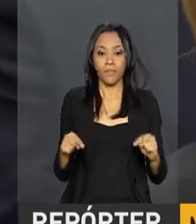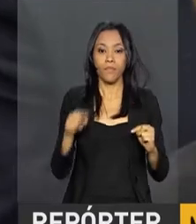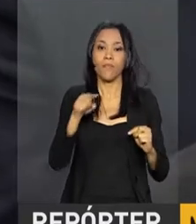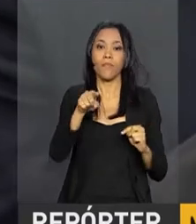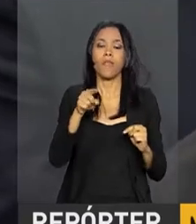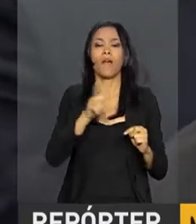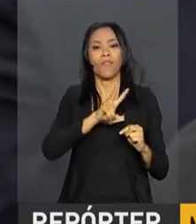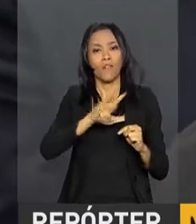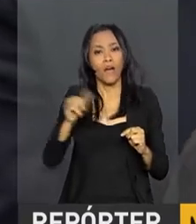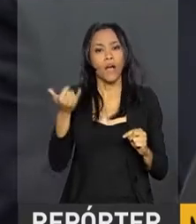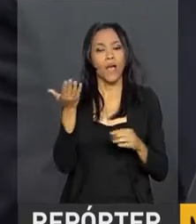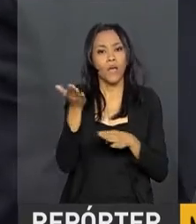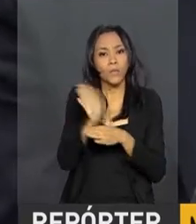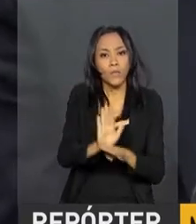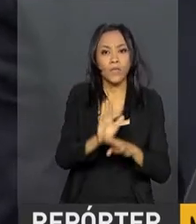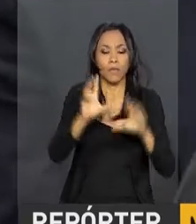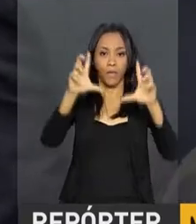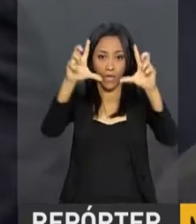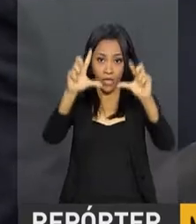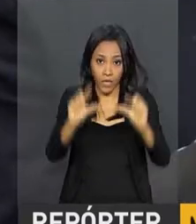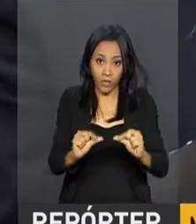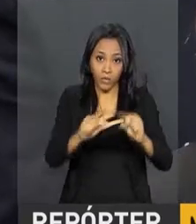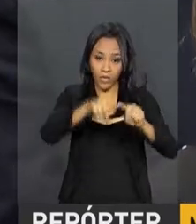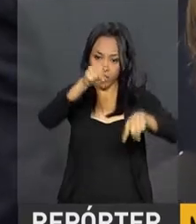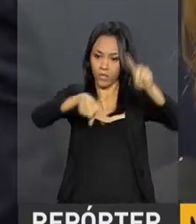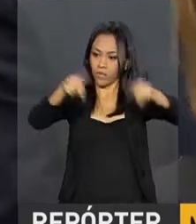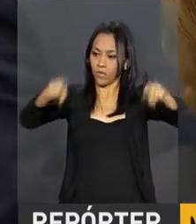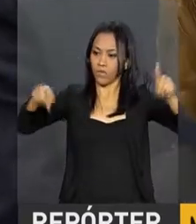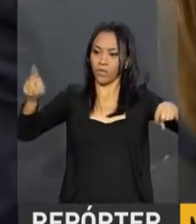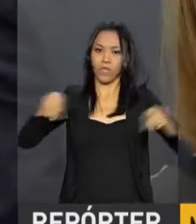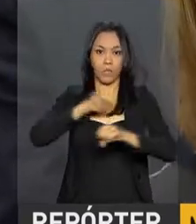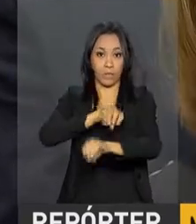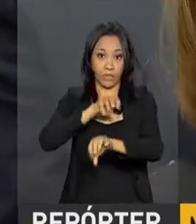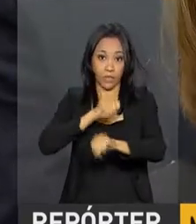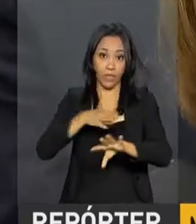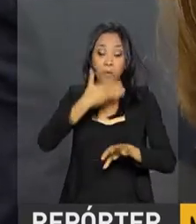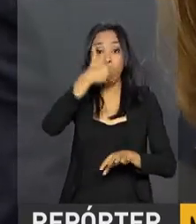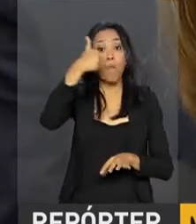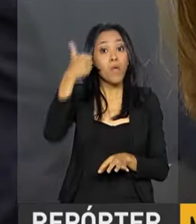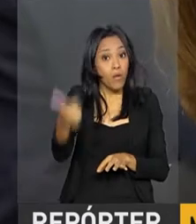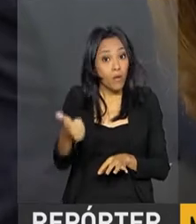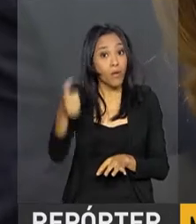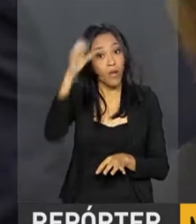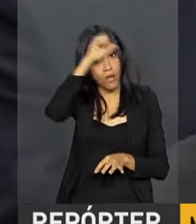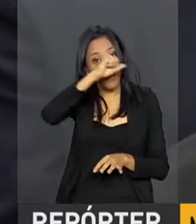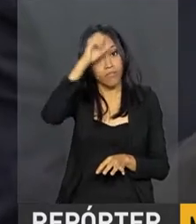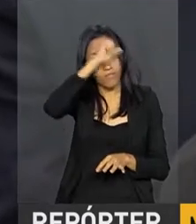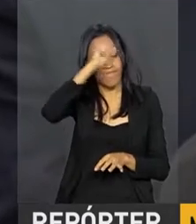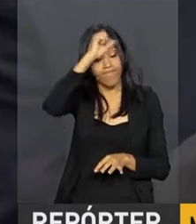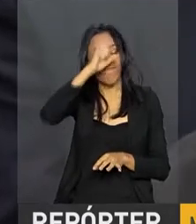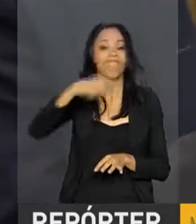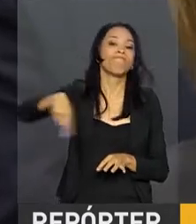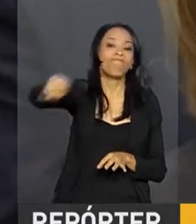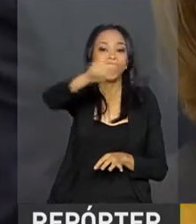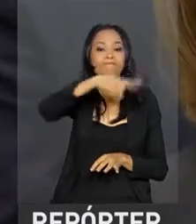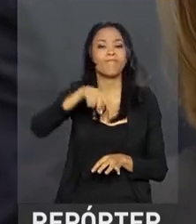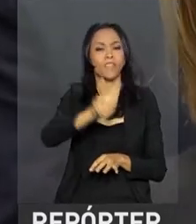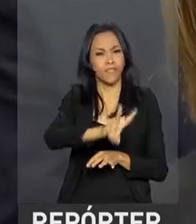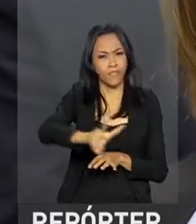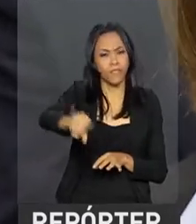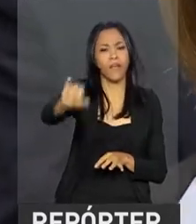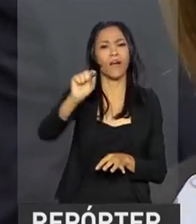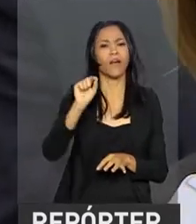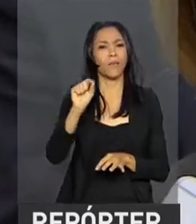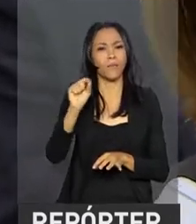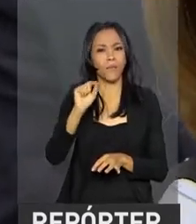certamente contribuir para reduzir as desigualdades educacionais, melhorar a qualidade dos aprendizados e vai servir como